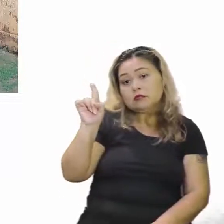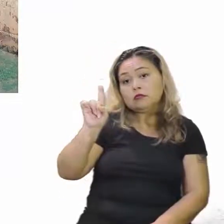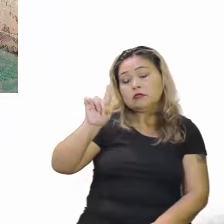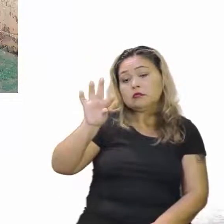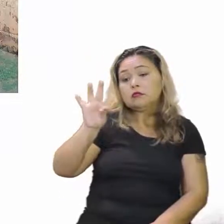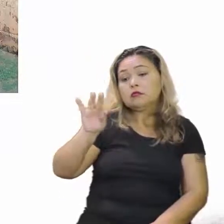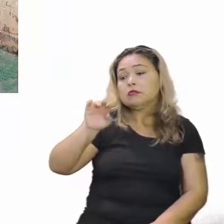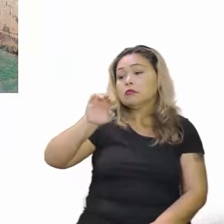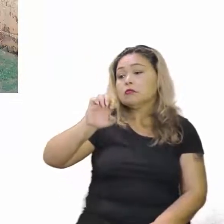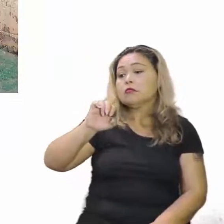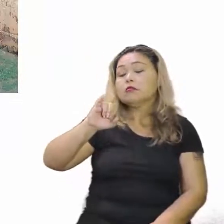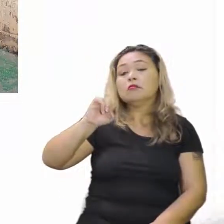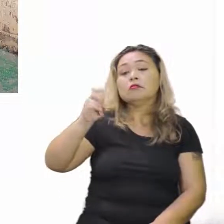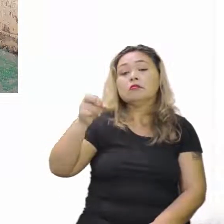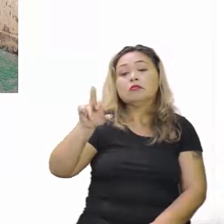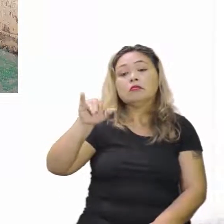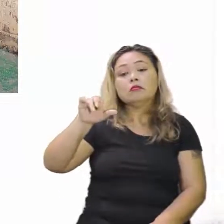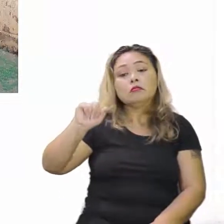Marco Teixeira.